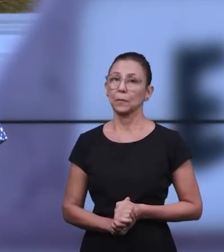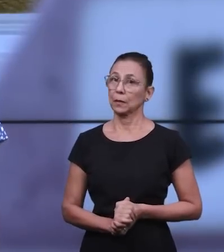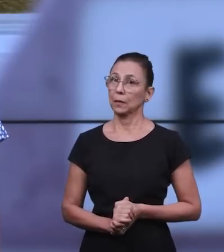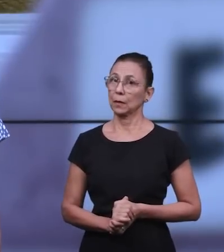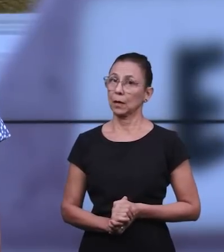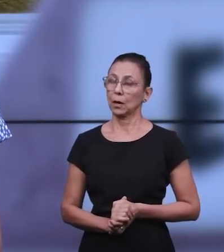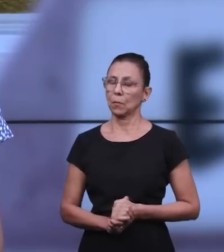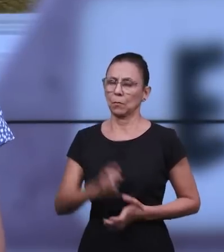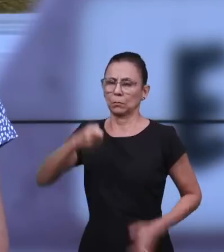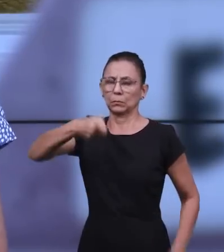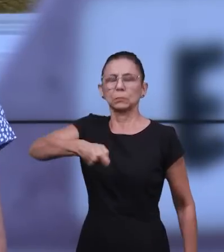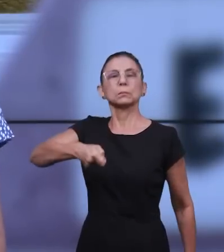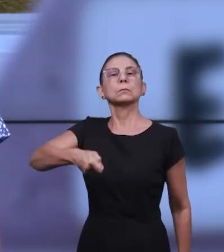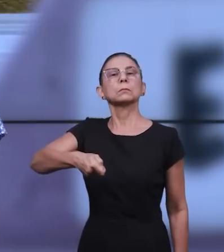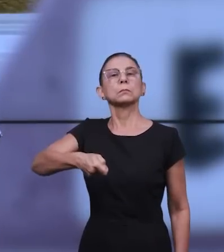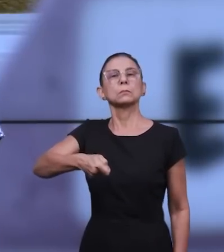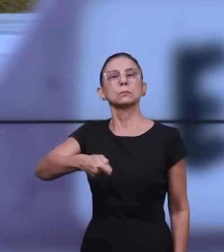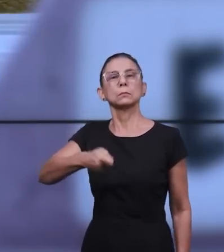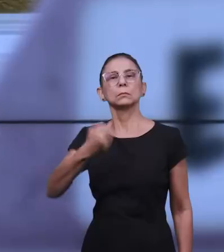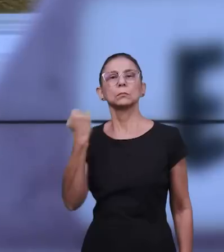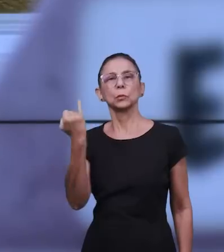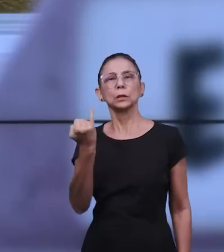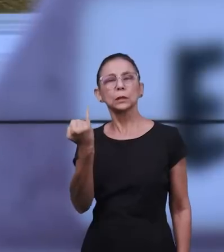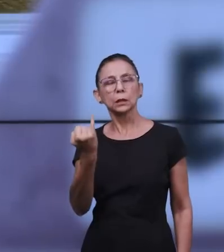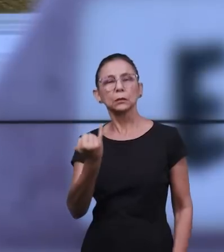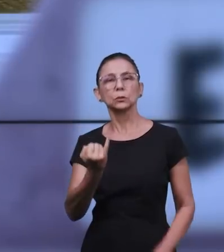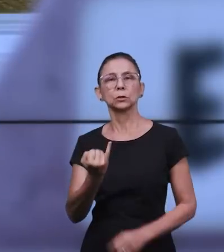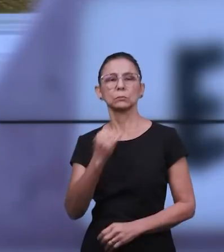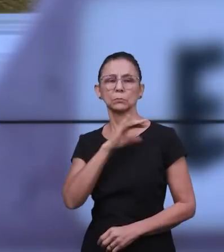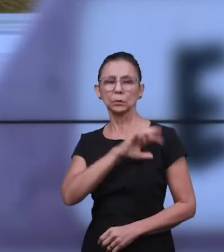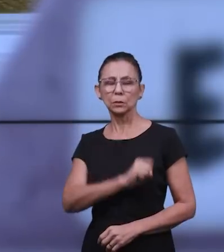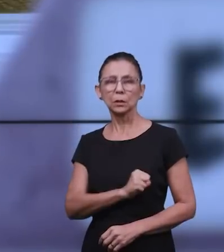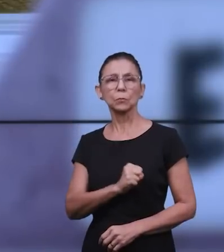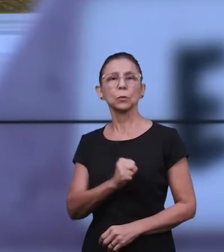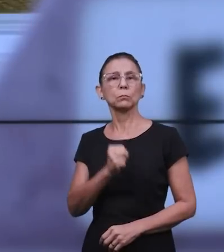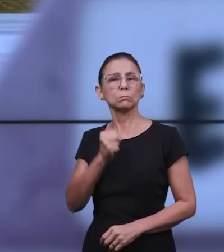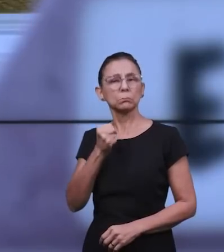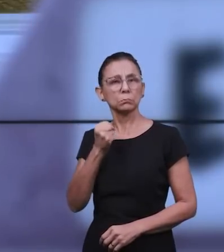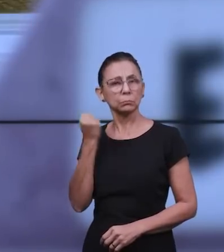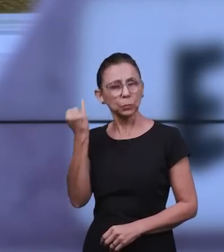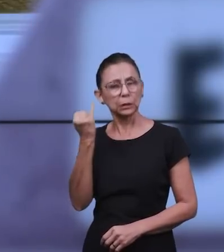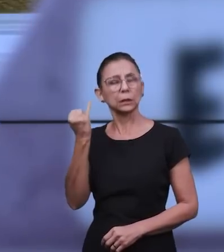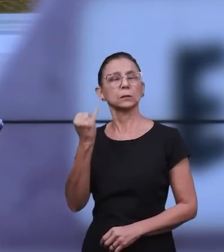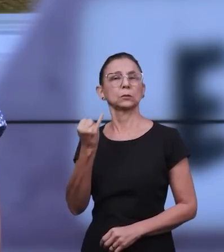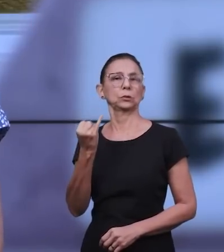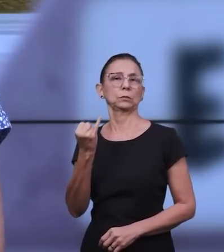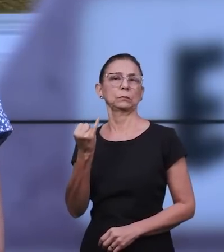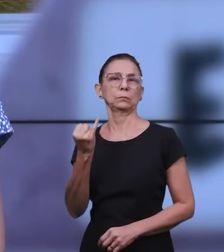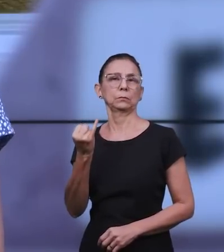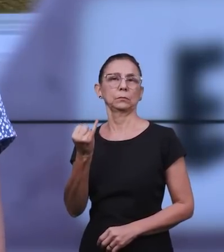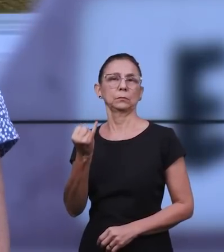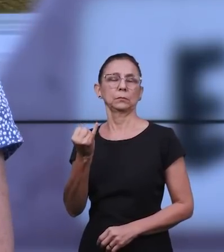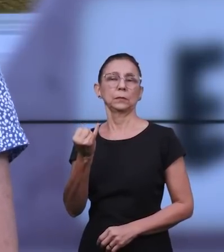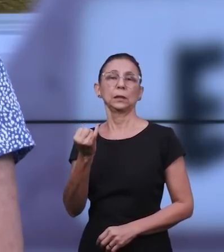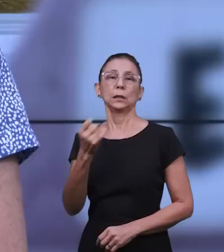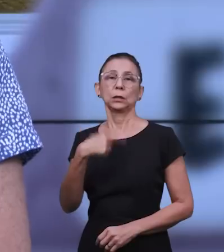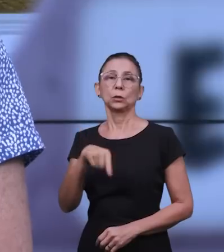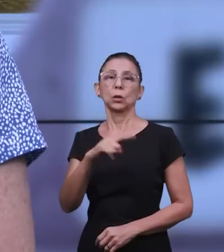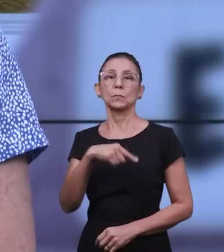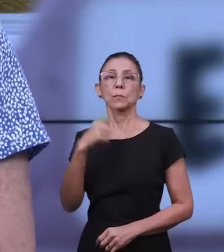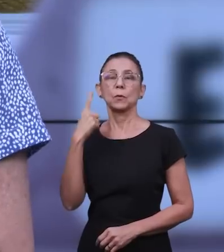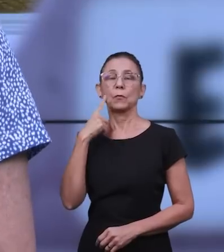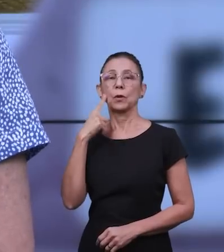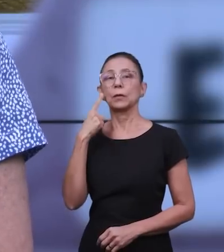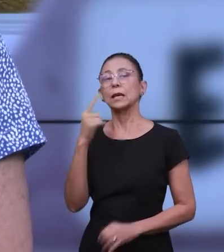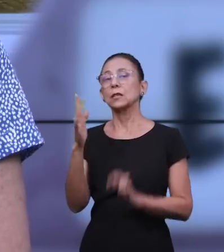abrir mão da nossa autoridade e do nosso amor. Que nesse exercício possamos tomar Jesus como